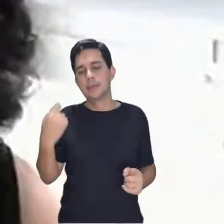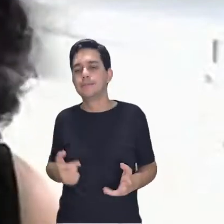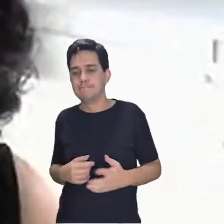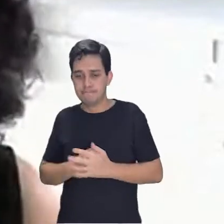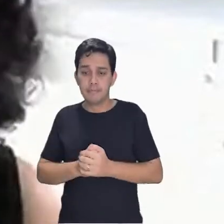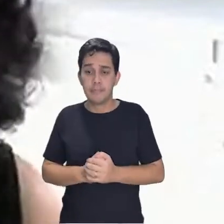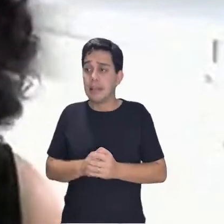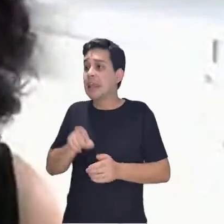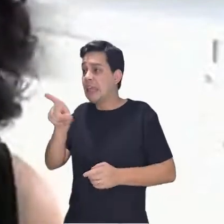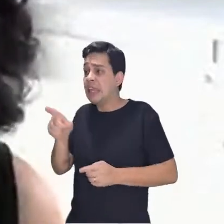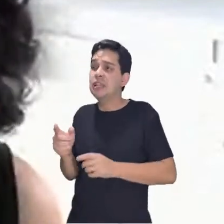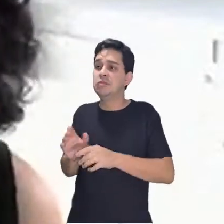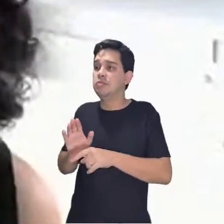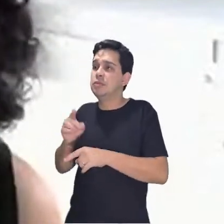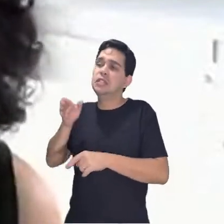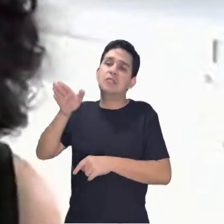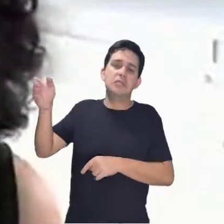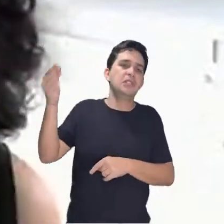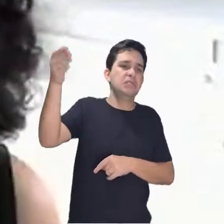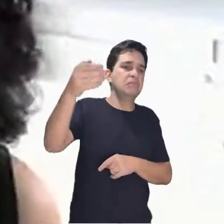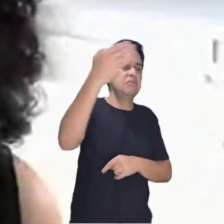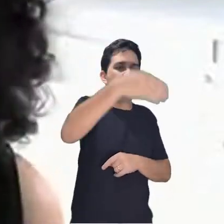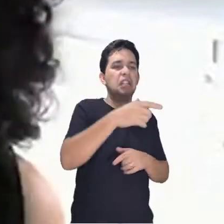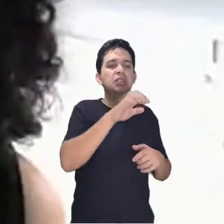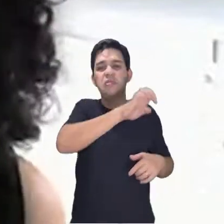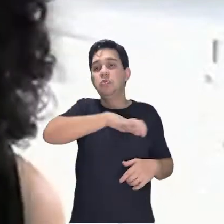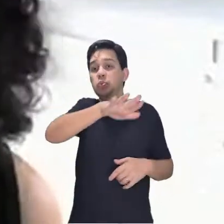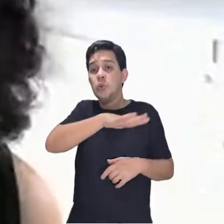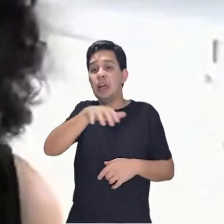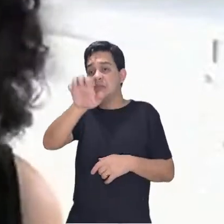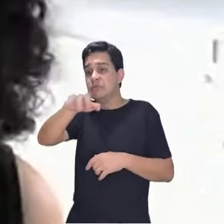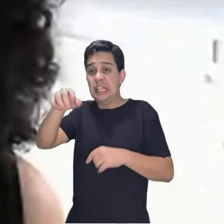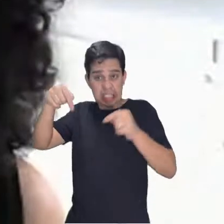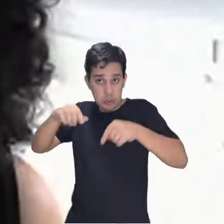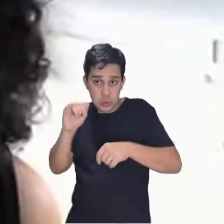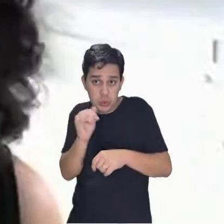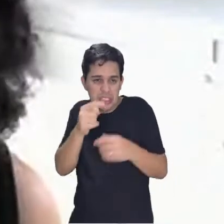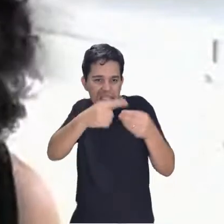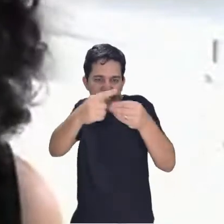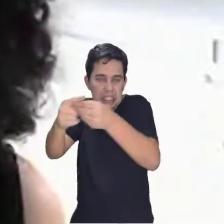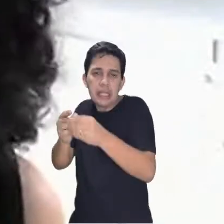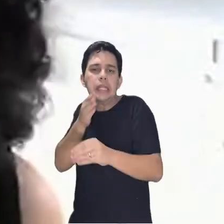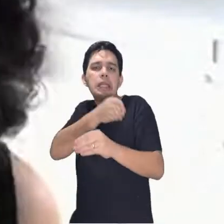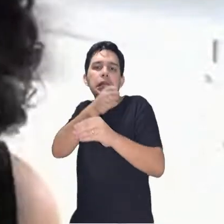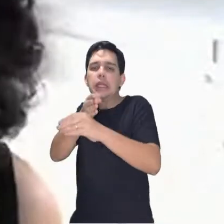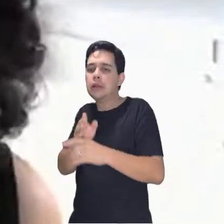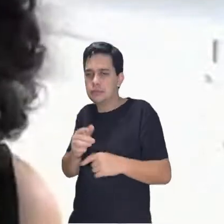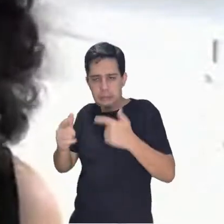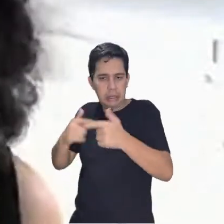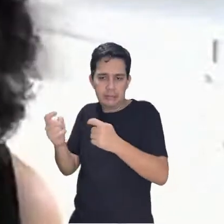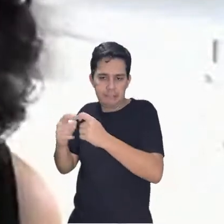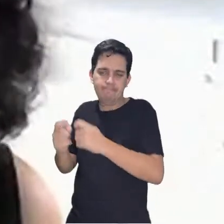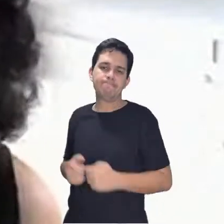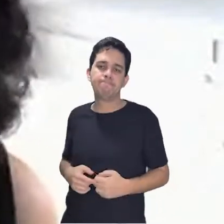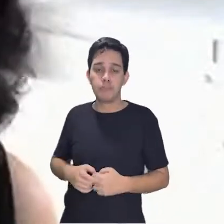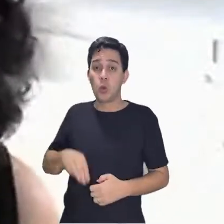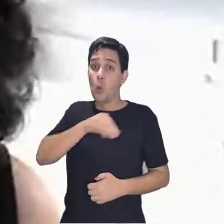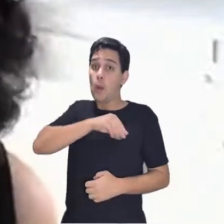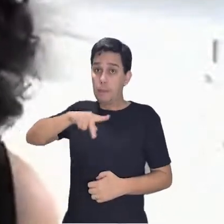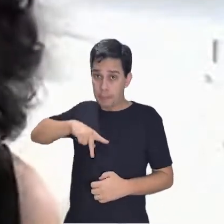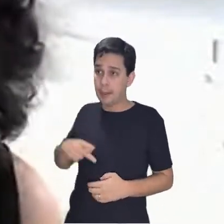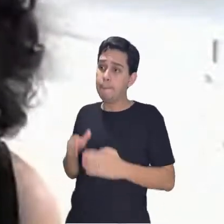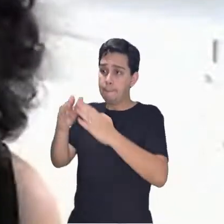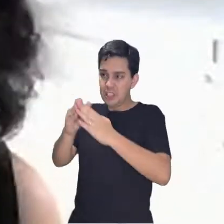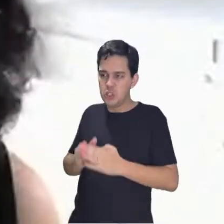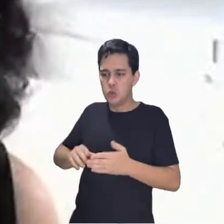Terminadas as investigações, com todas essas informações já obtidas, o Ministério Público ofereceu denúncia, requereu a preventiva deles, que foi decretada